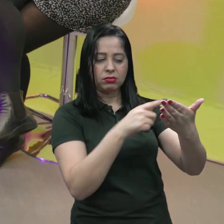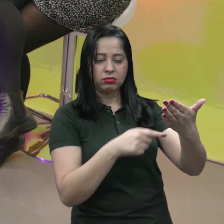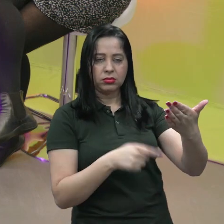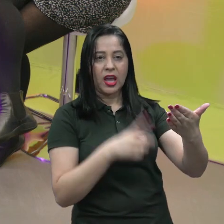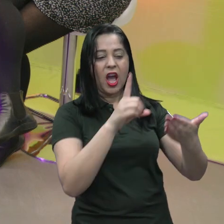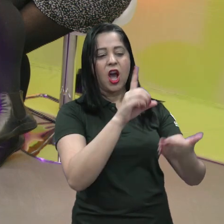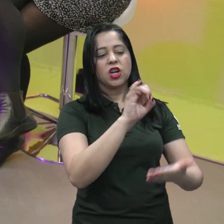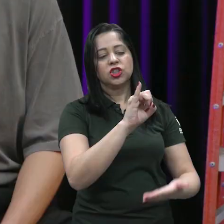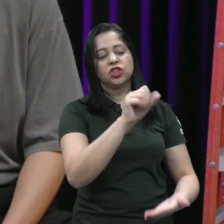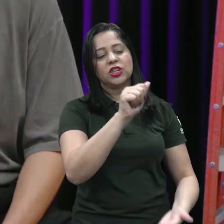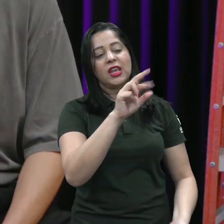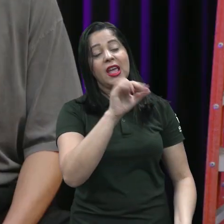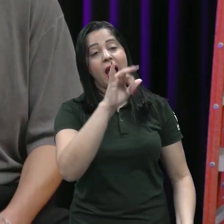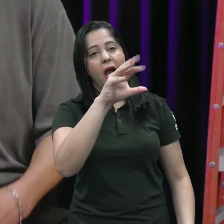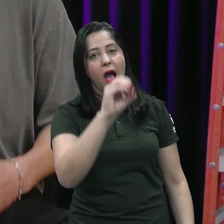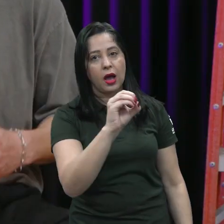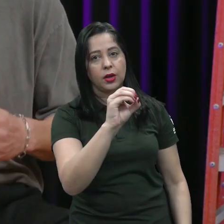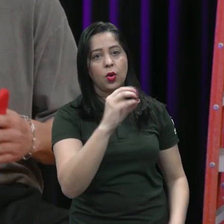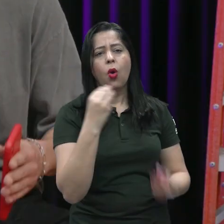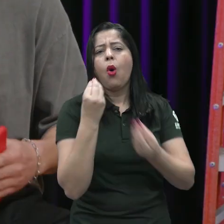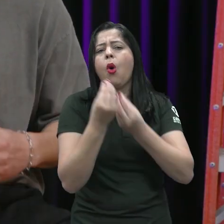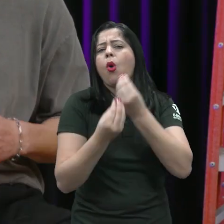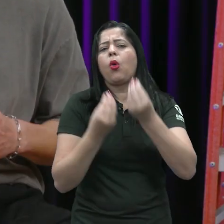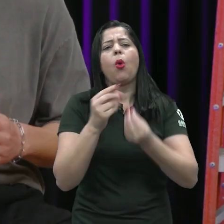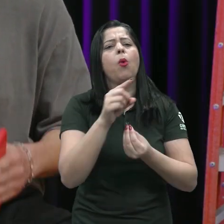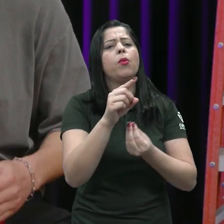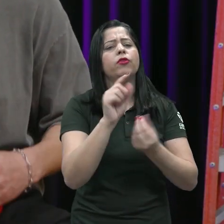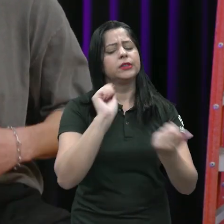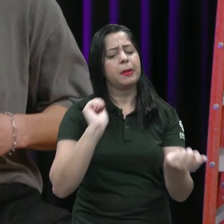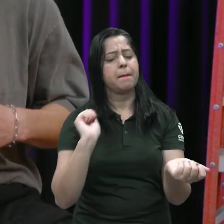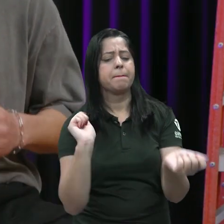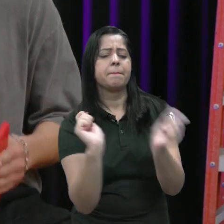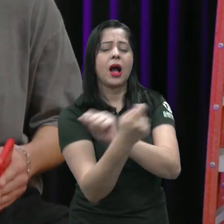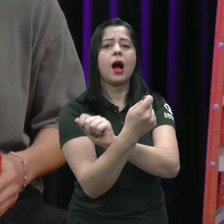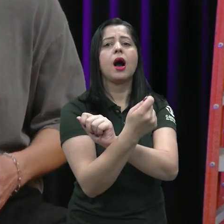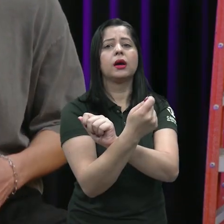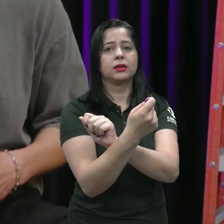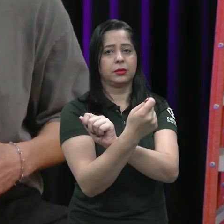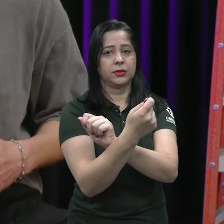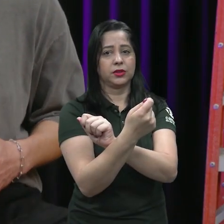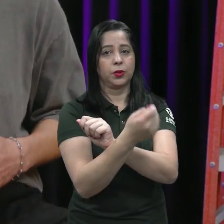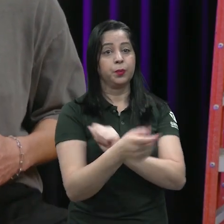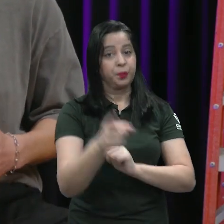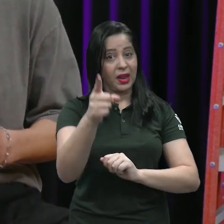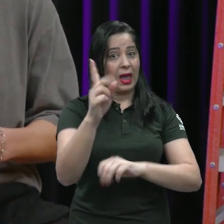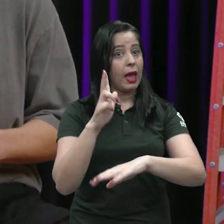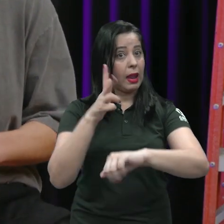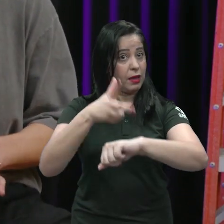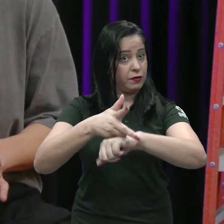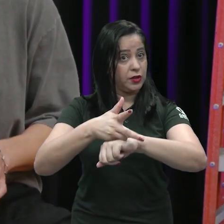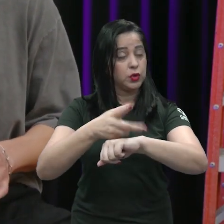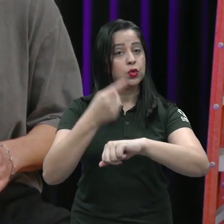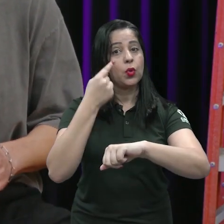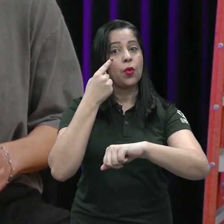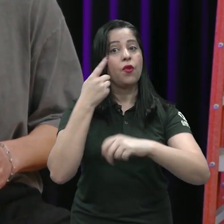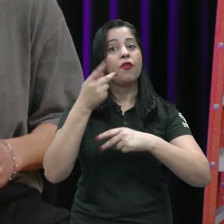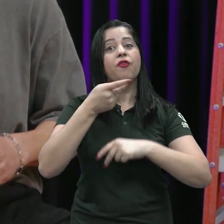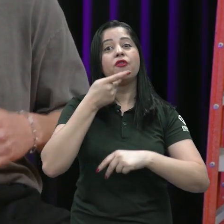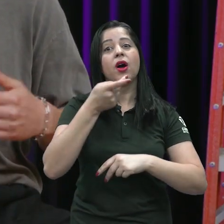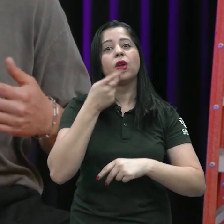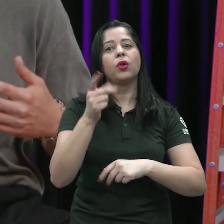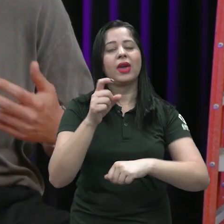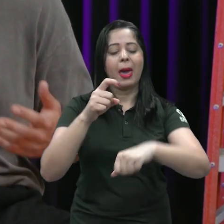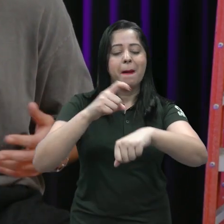mais livre, né? Como que foi organizar todas essas passagens? E aqui no vídeo ela diz também